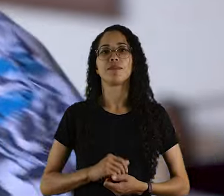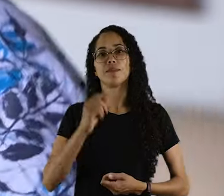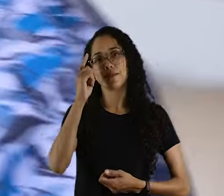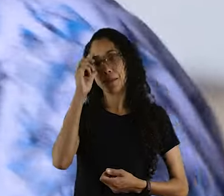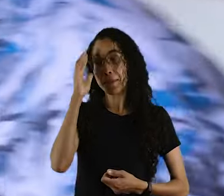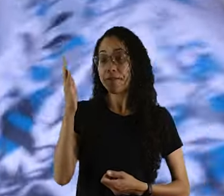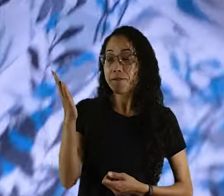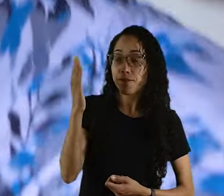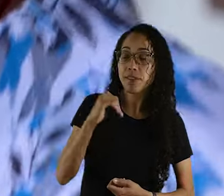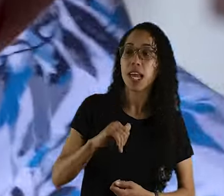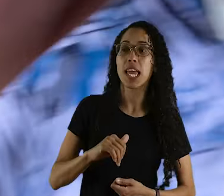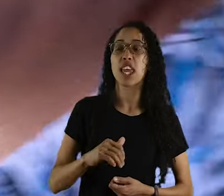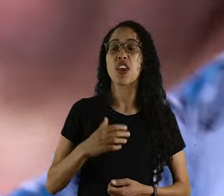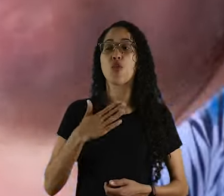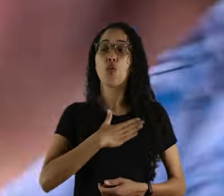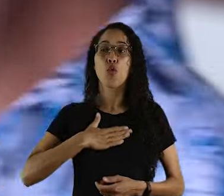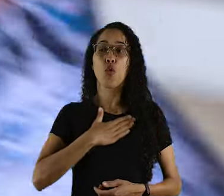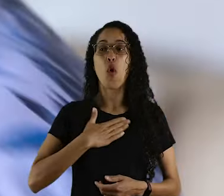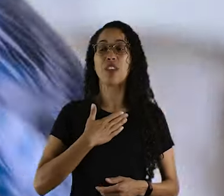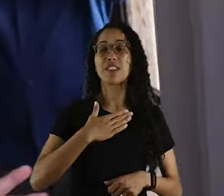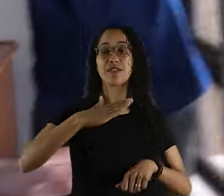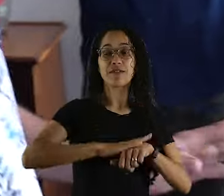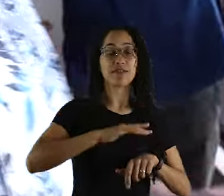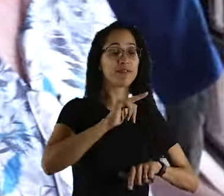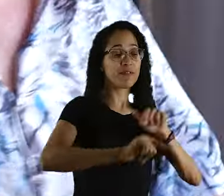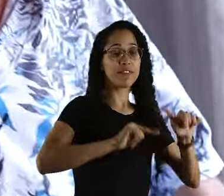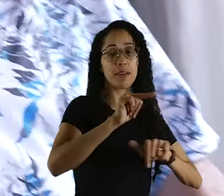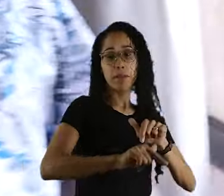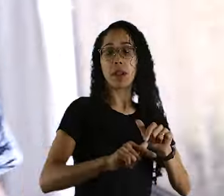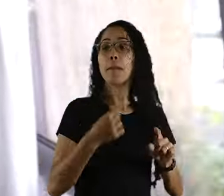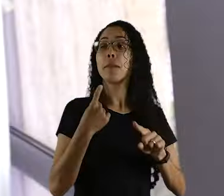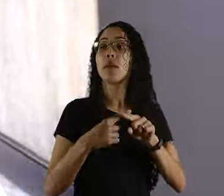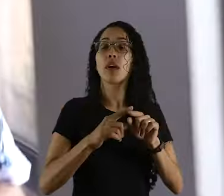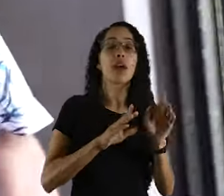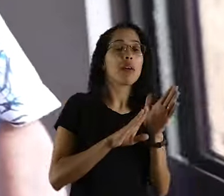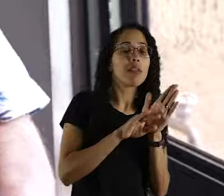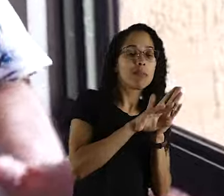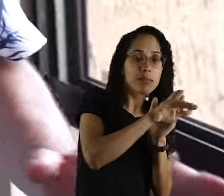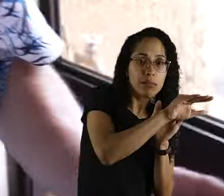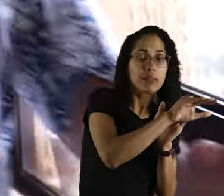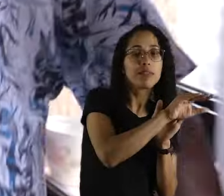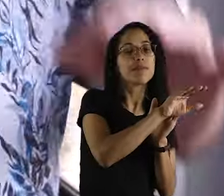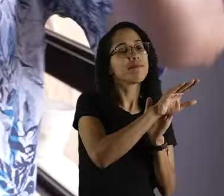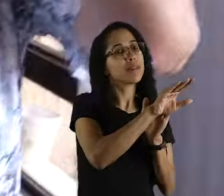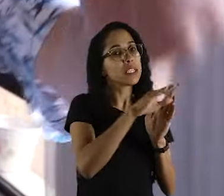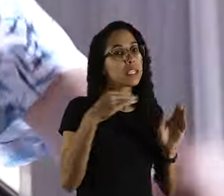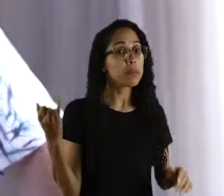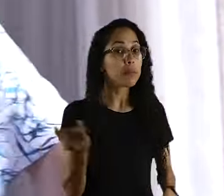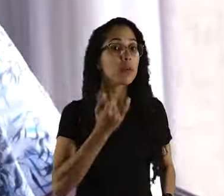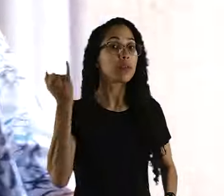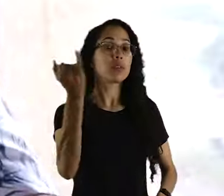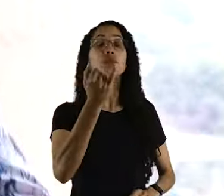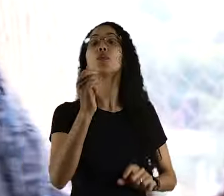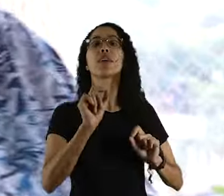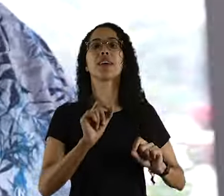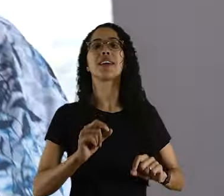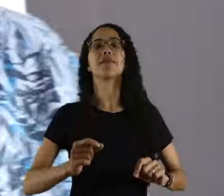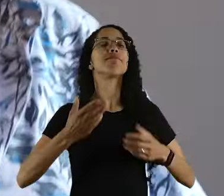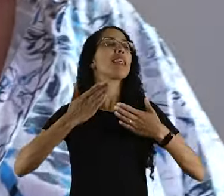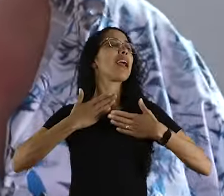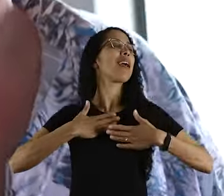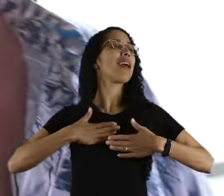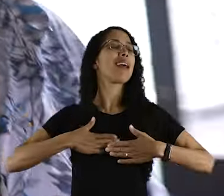Vem cá para vocês verem como é que eu gosto de operar. Porque na bolsa de valores, a coisa mais importante é a gente estar tranquilo,